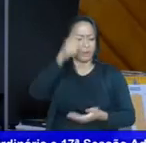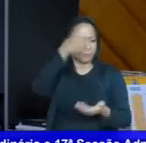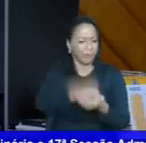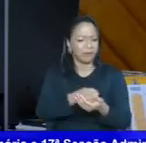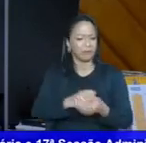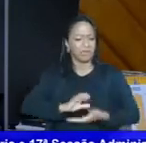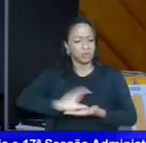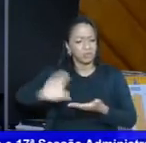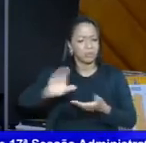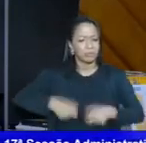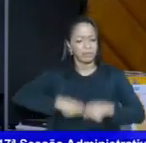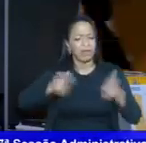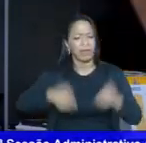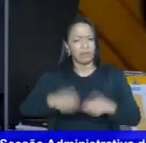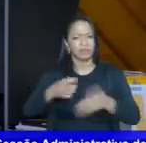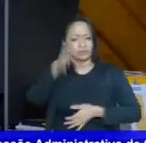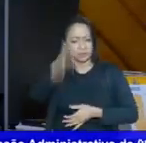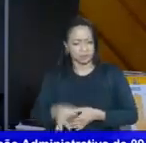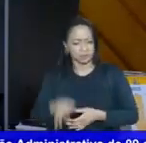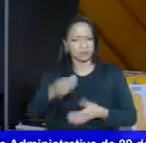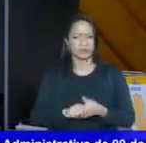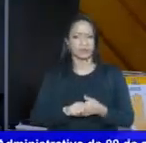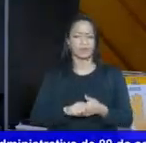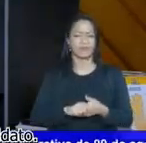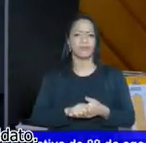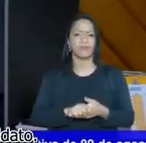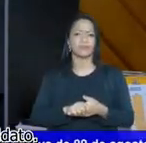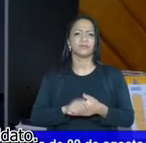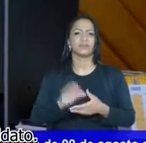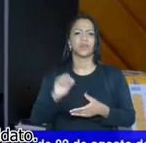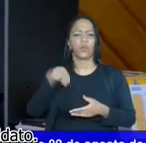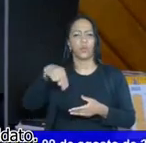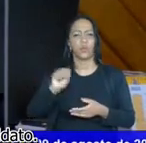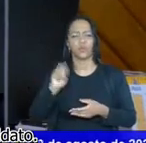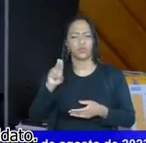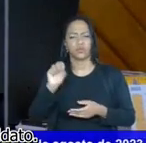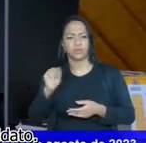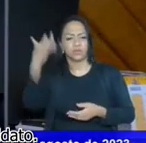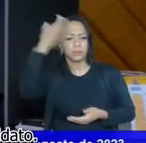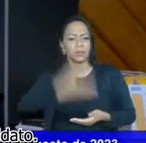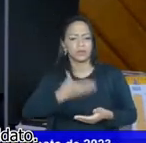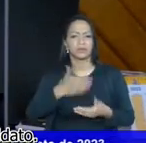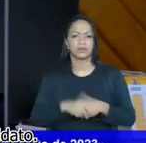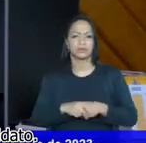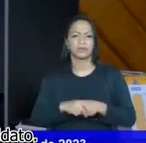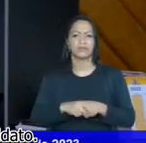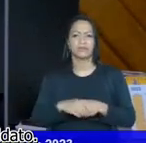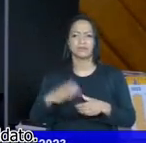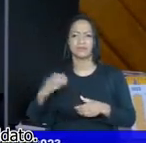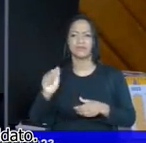regular, eu distribuo o ônus da prova. E o ônus da prova, doutor Carmo